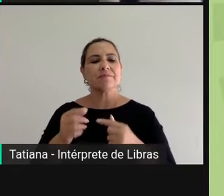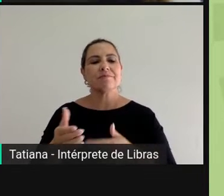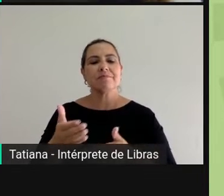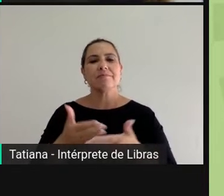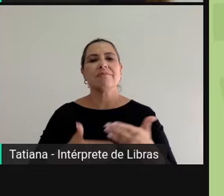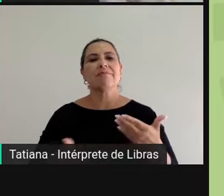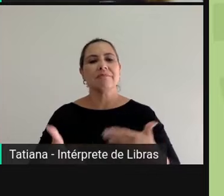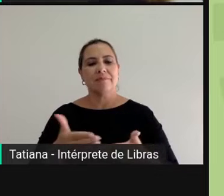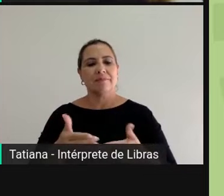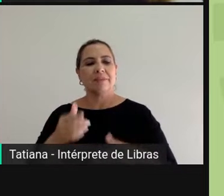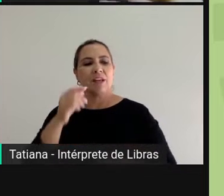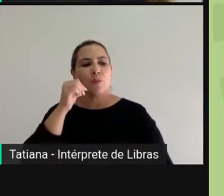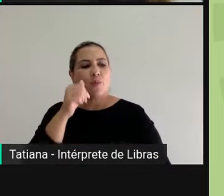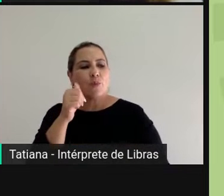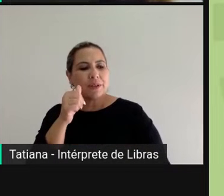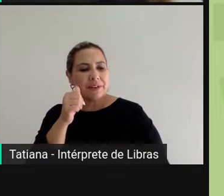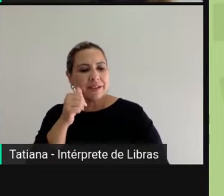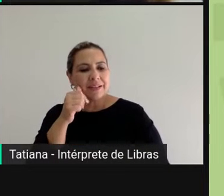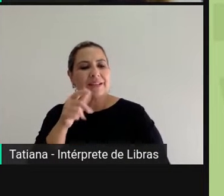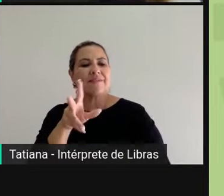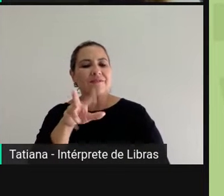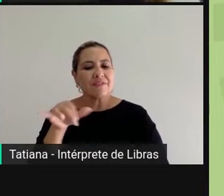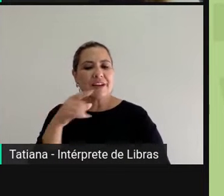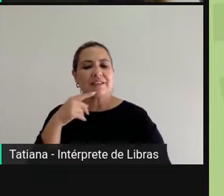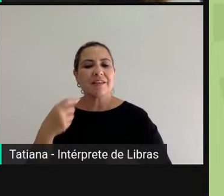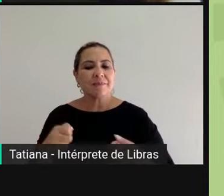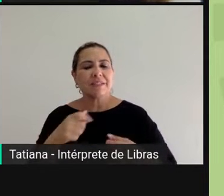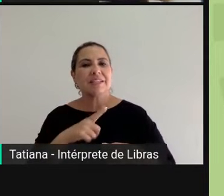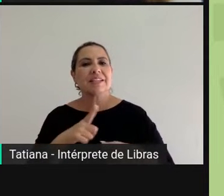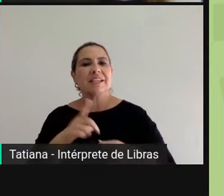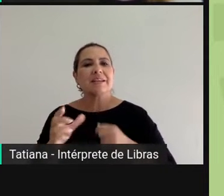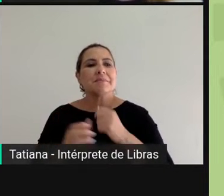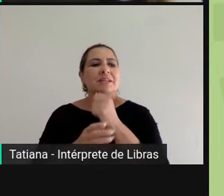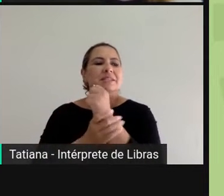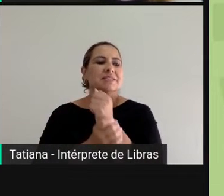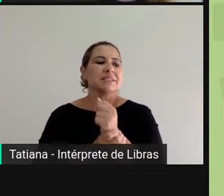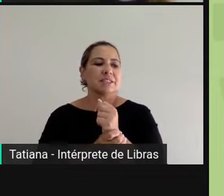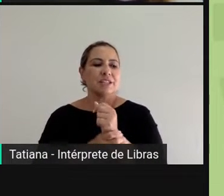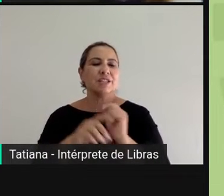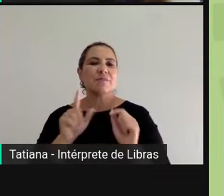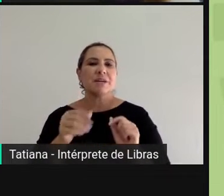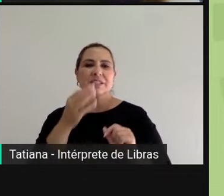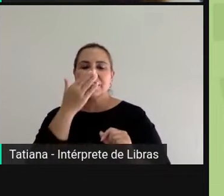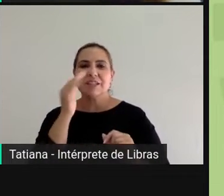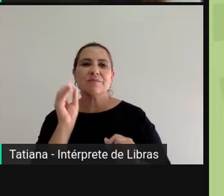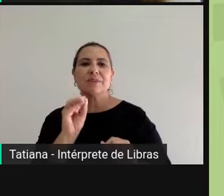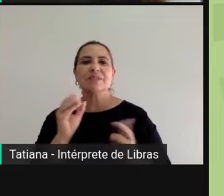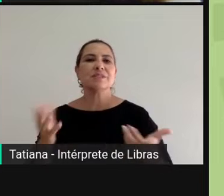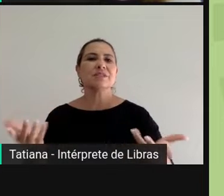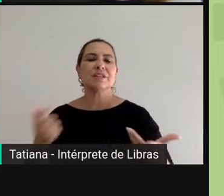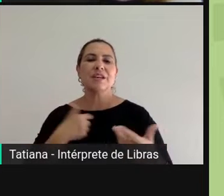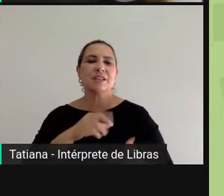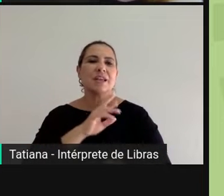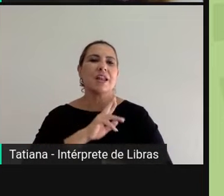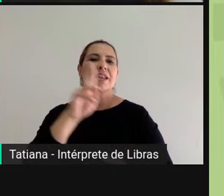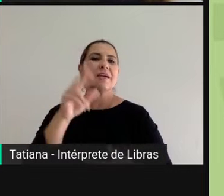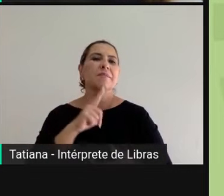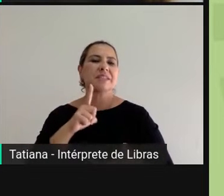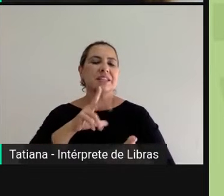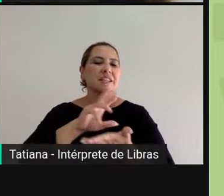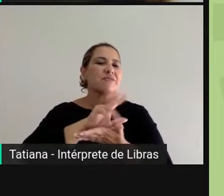que uma mulher representante ela vai necessariamente assegurar o direito das mulheres é ignorar que essa mulher representa uma série de papéis